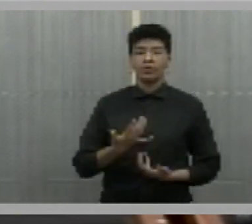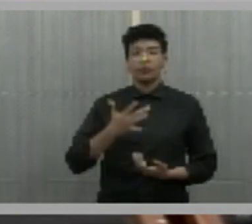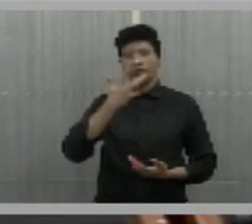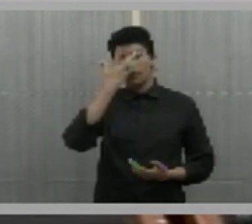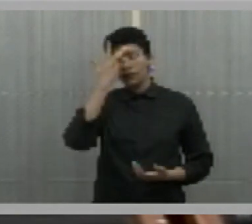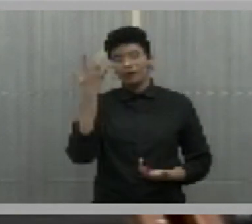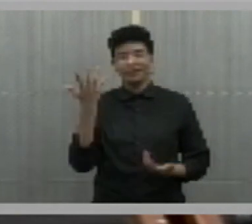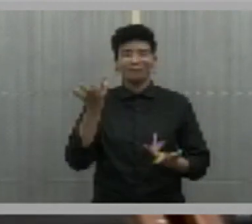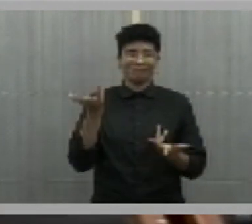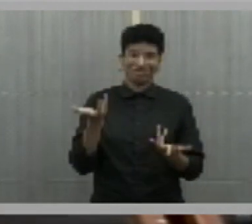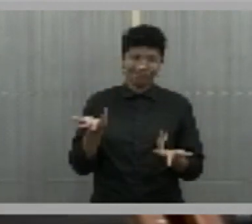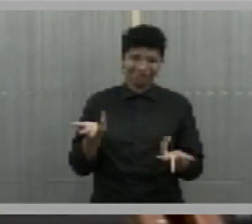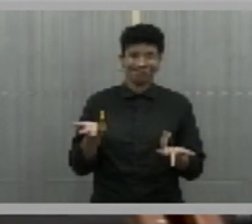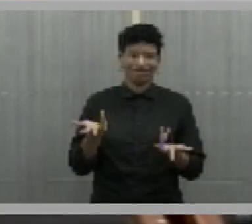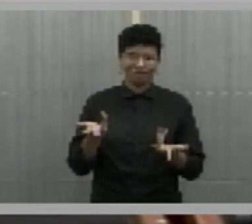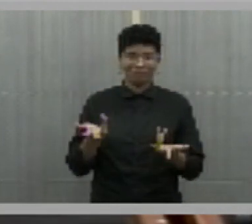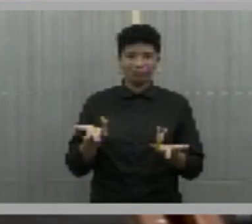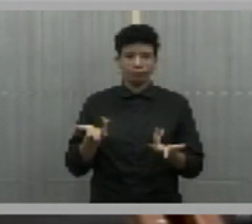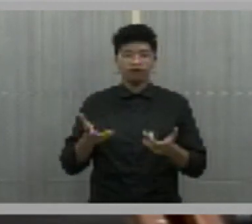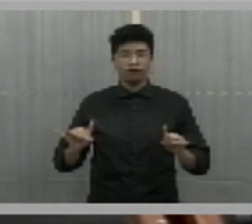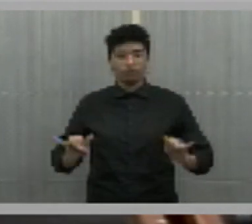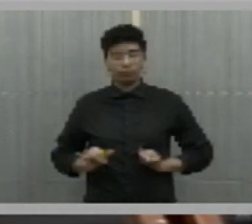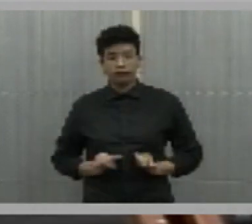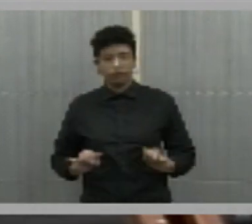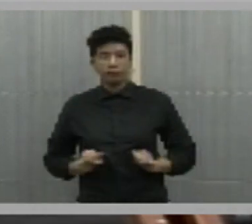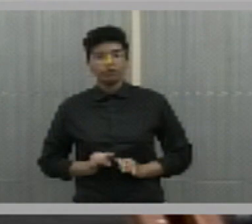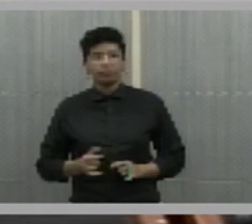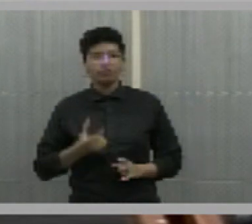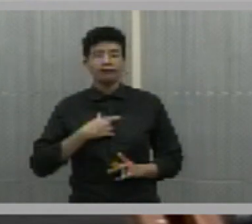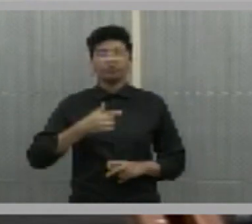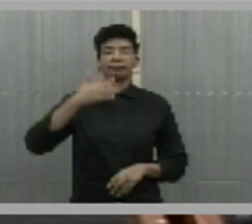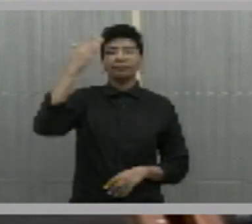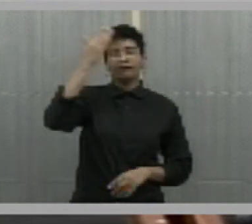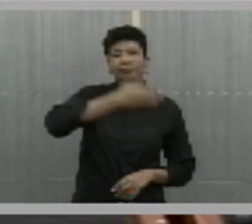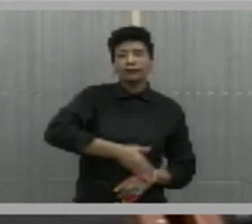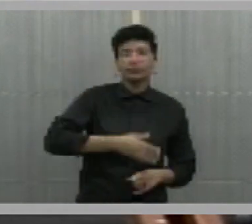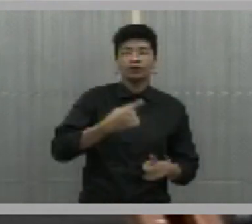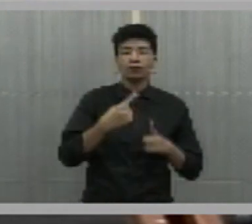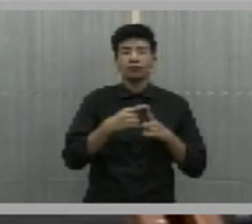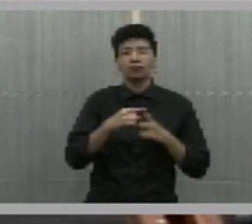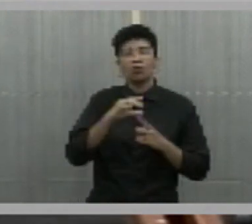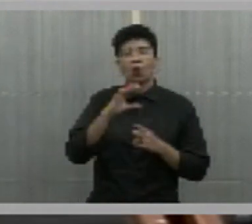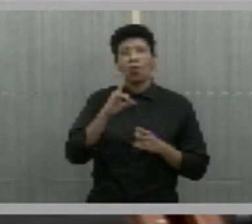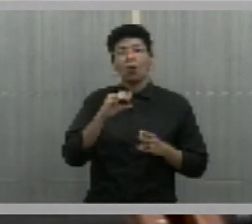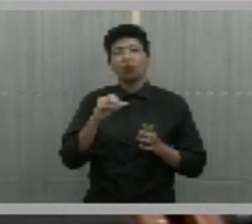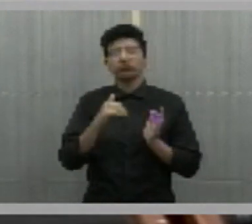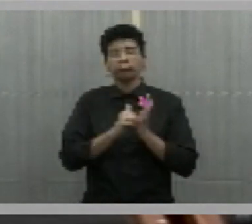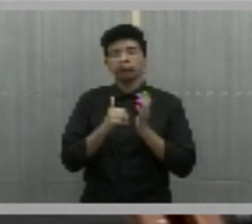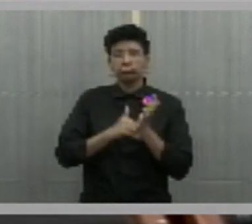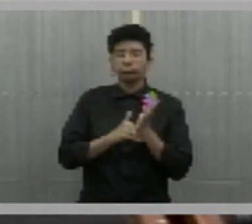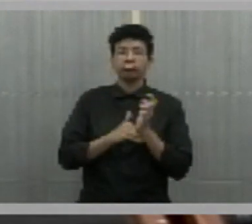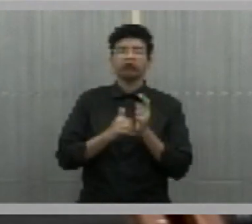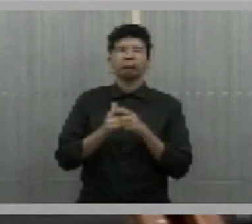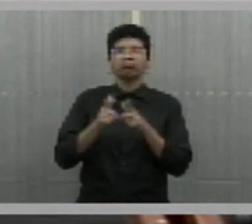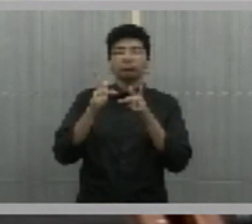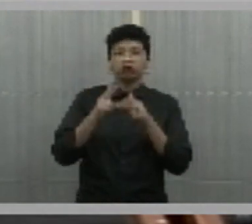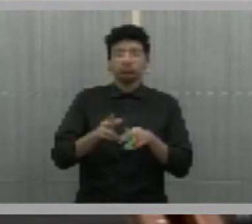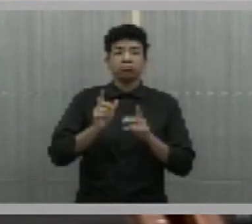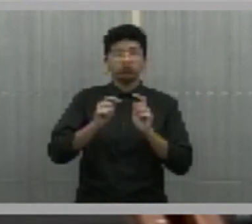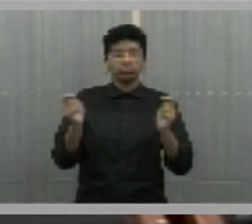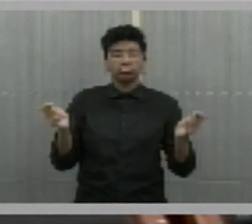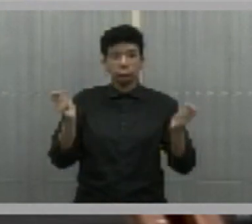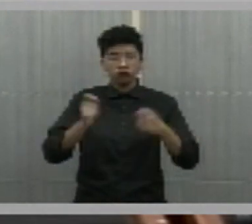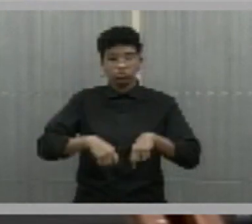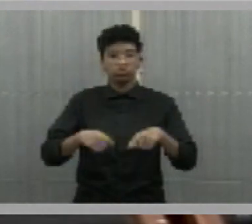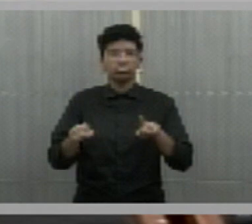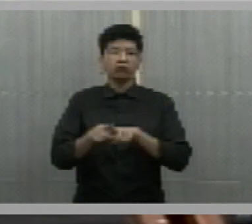fica prejudicado, né, nessa tentativa de provar, porque o código, da mesma forma que ele dá essa